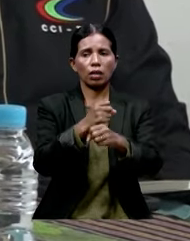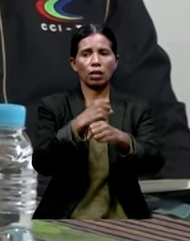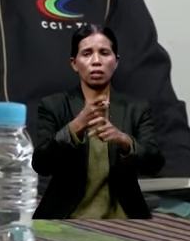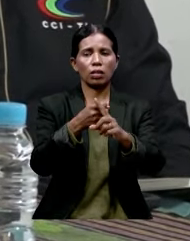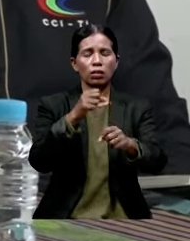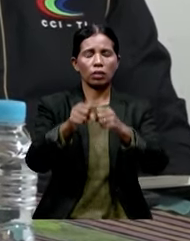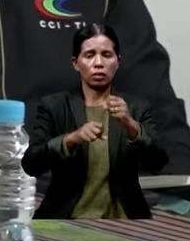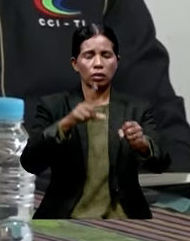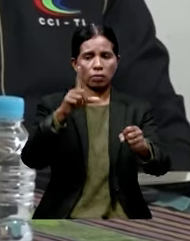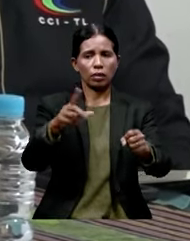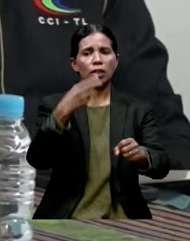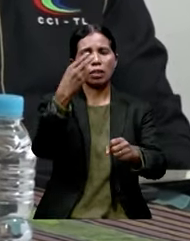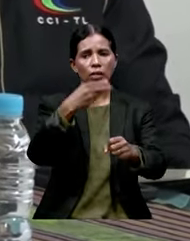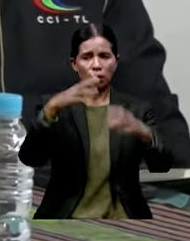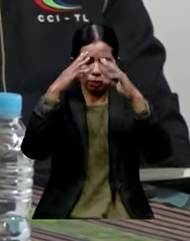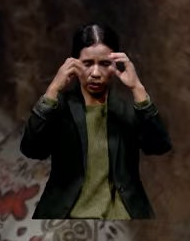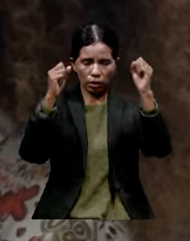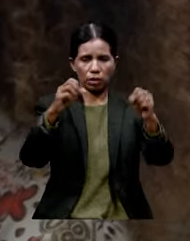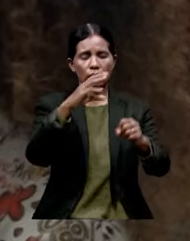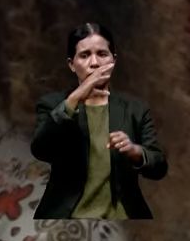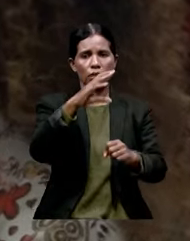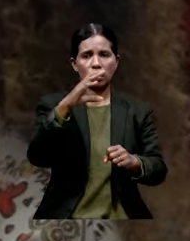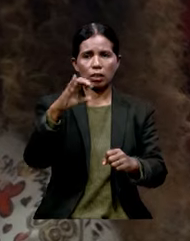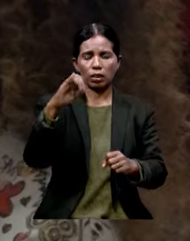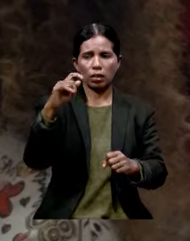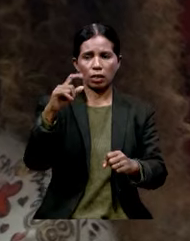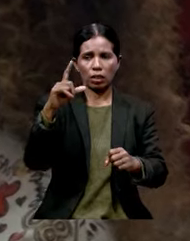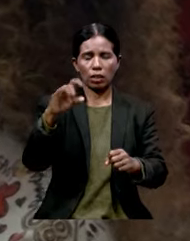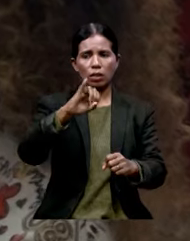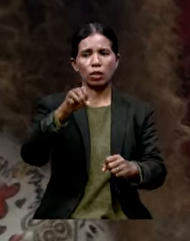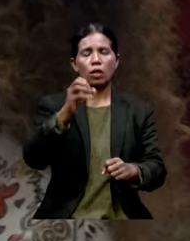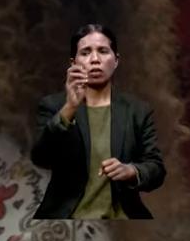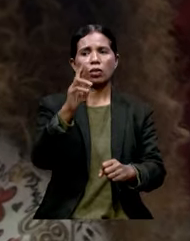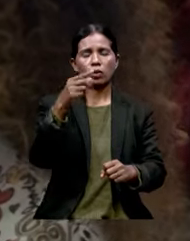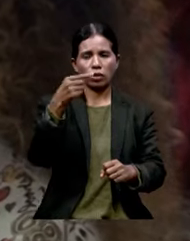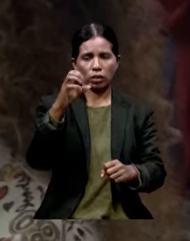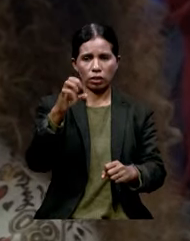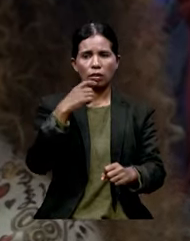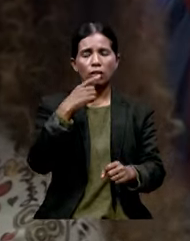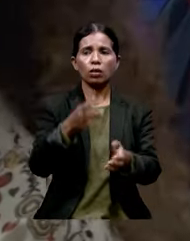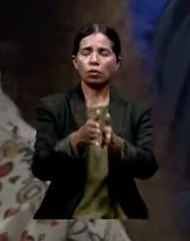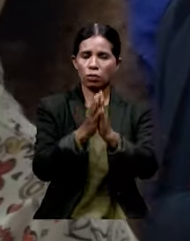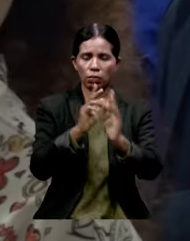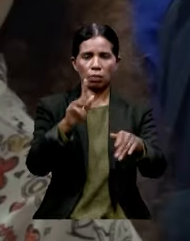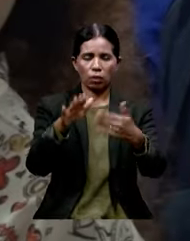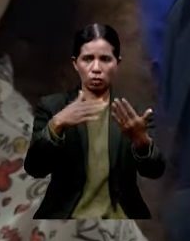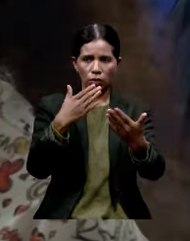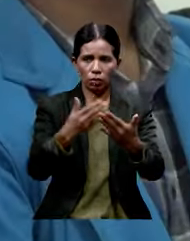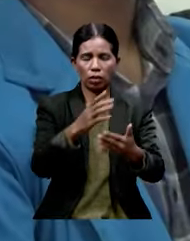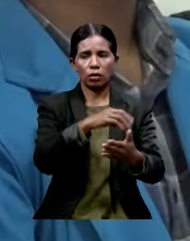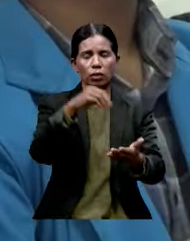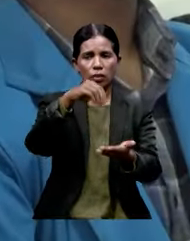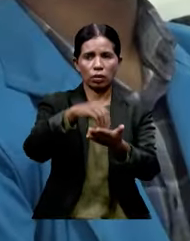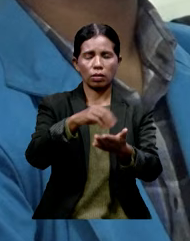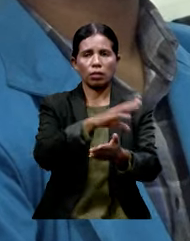sociedade civil, Quintané, presidente da Câmara Comércio e Indústria Timor-Leste, Jorge Manuel de Araújo Serrano, ou sob a entidade Roto, a tu investe em